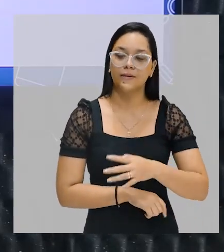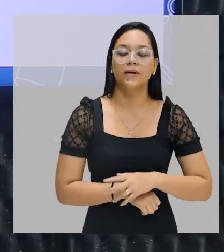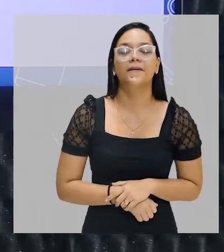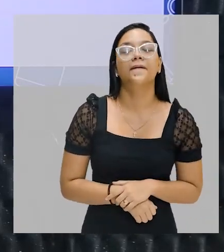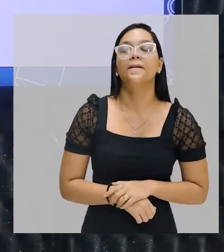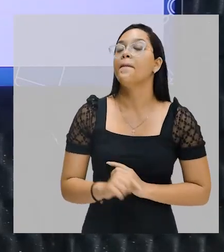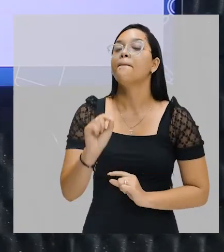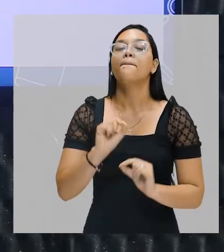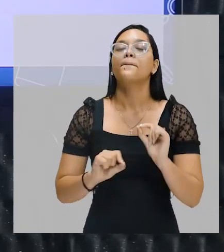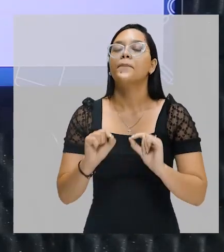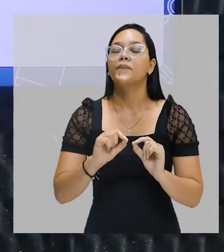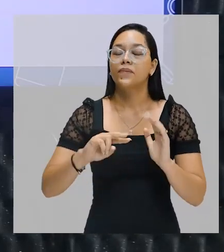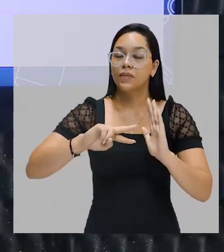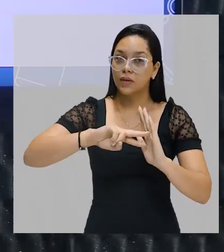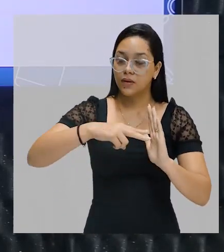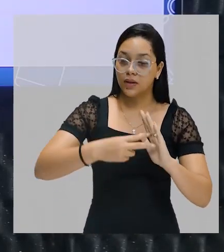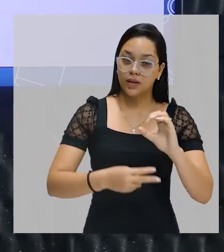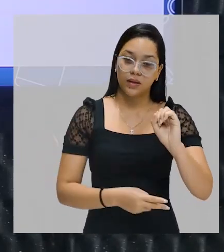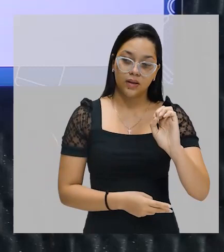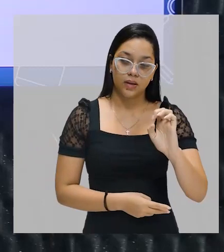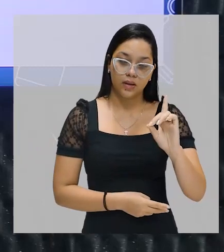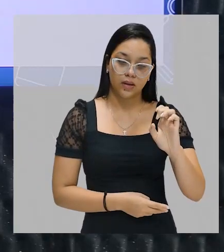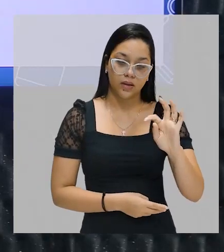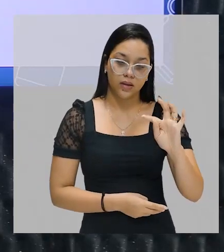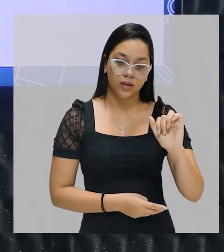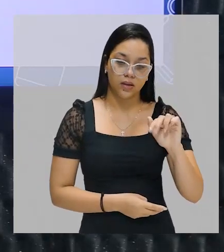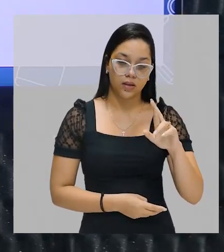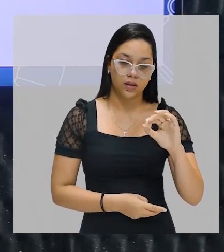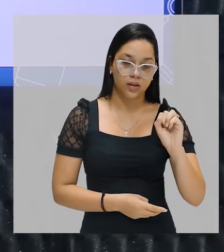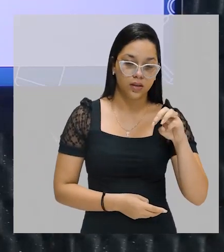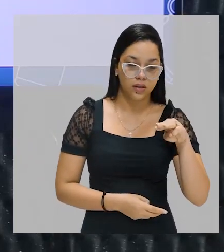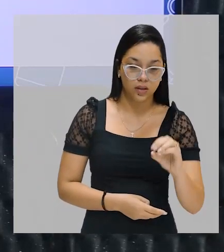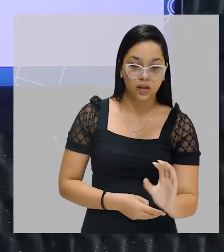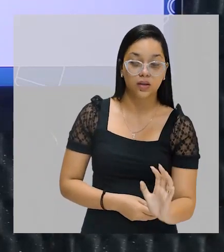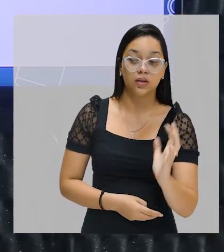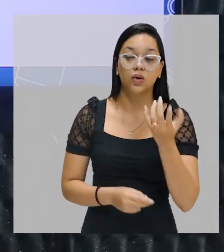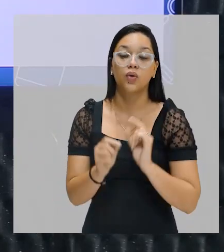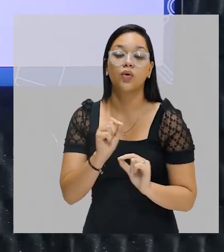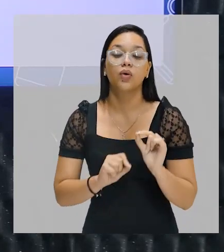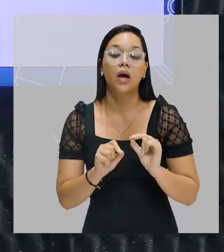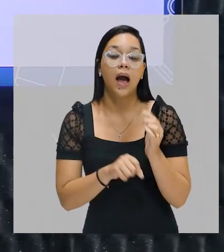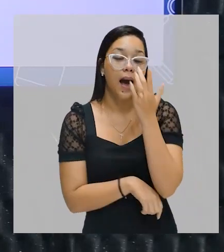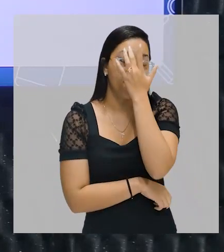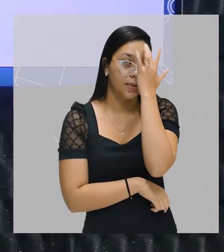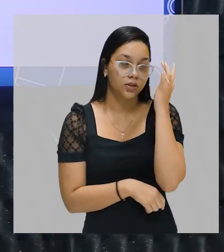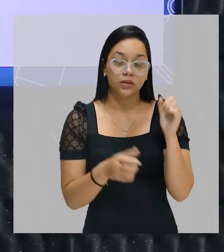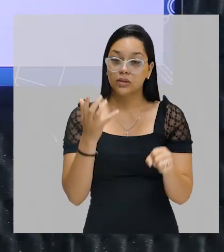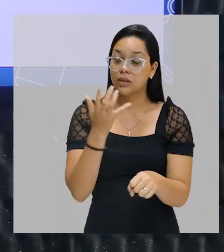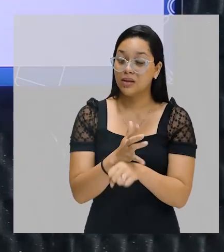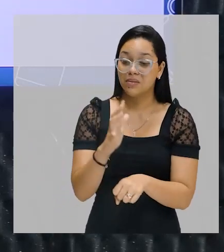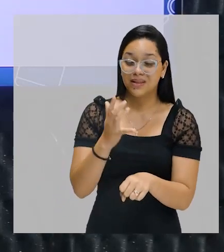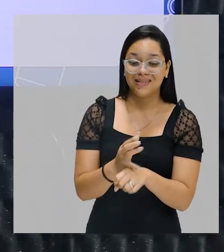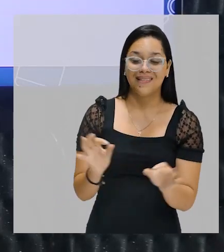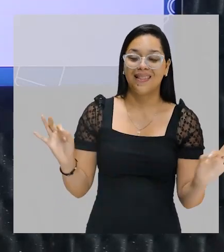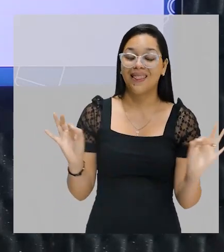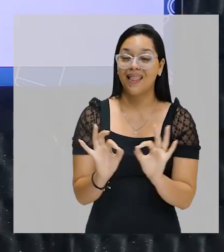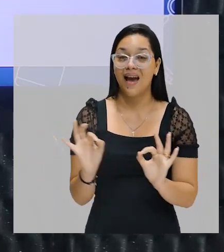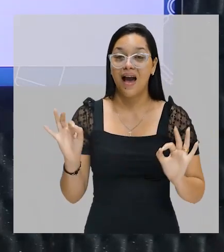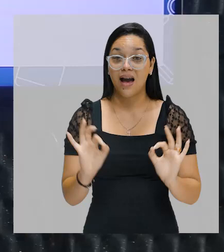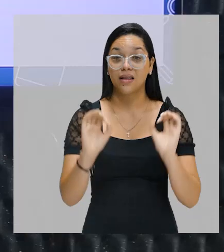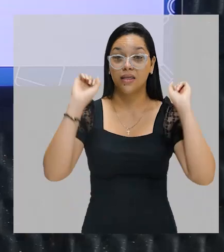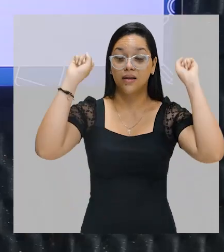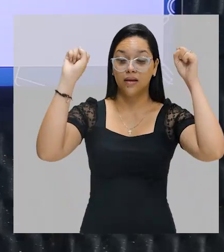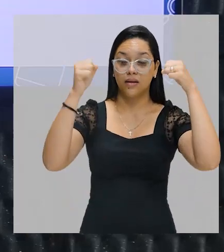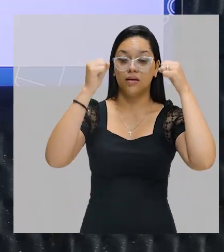Então, sedentarismo seria o quê? É uma situação em que a pessoa não pratica qualquer tipo